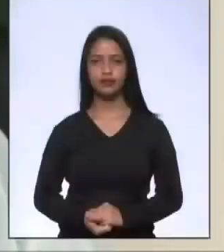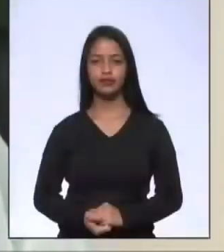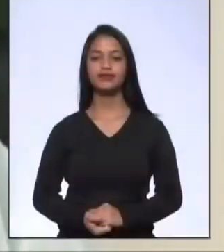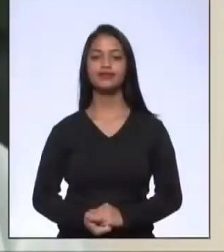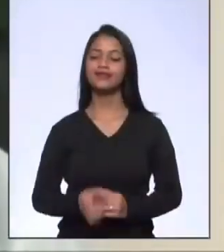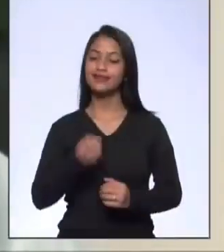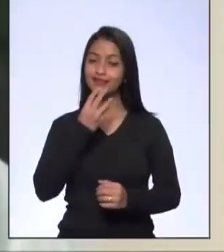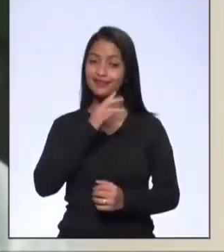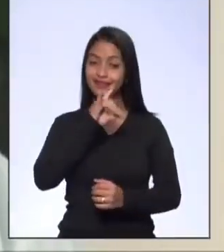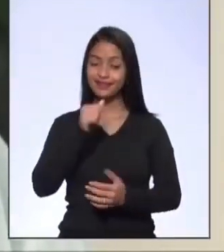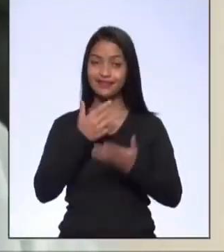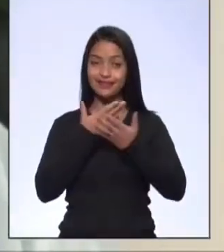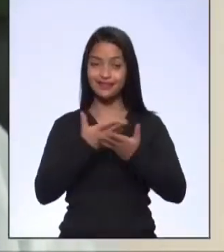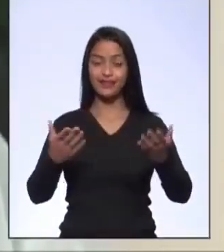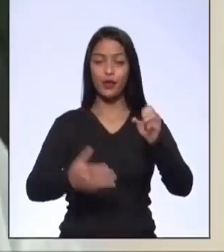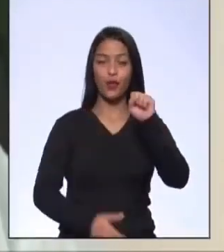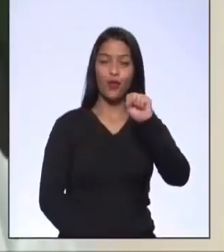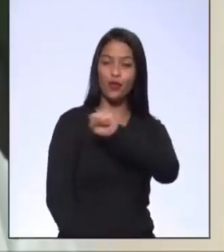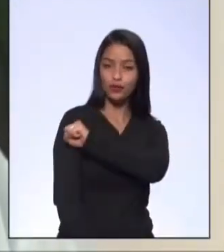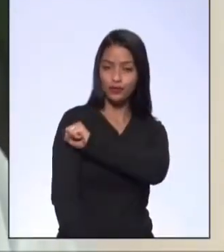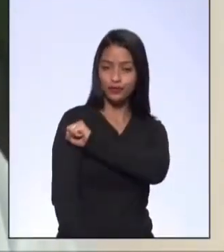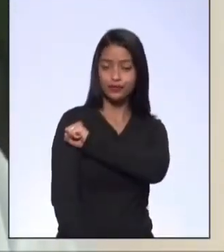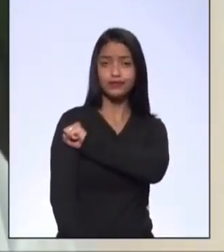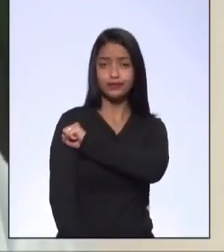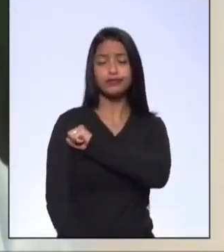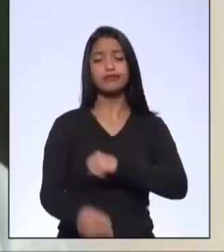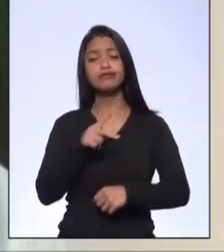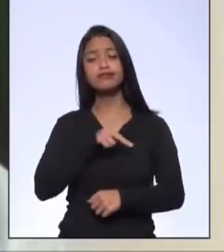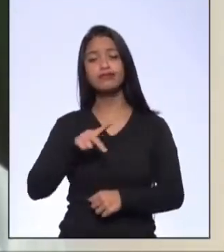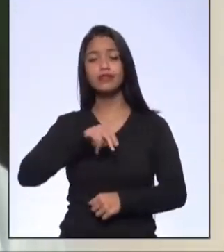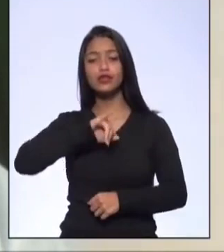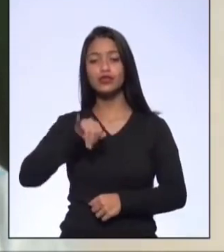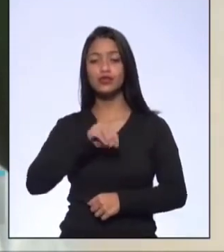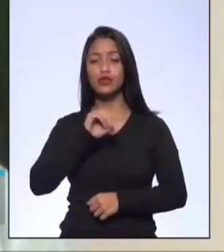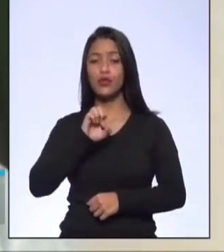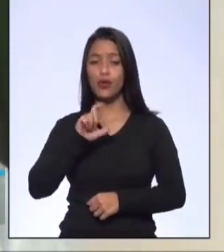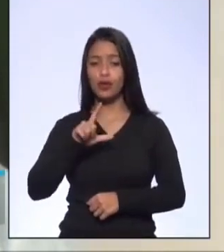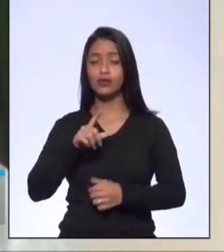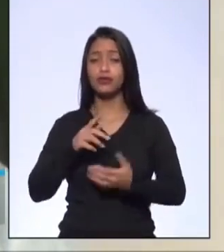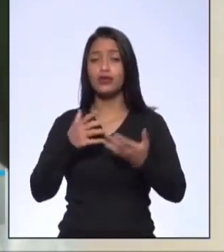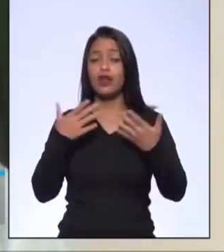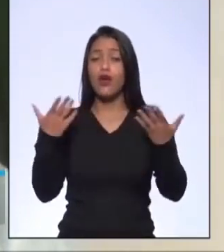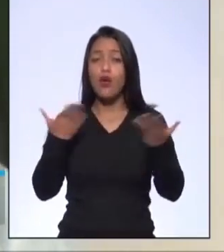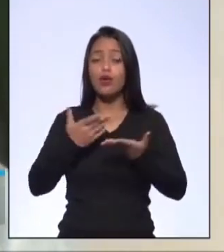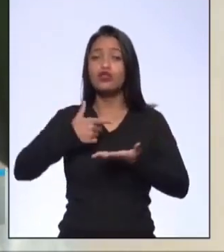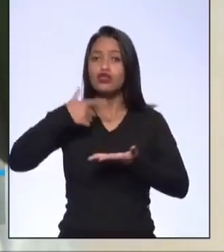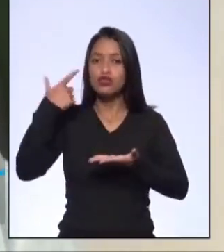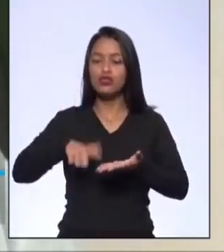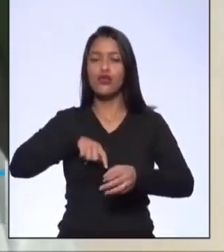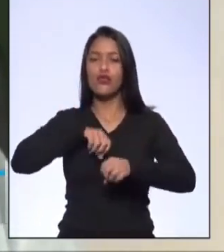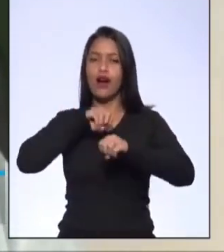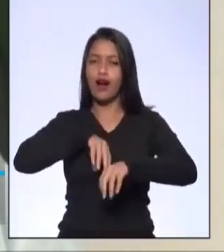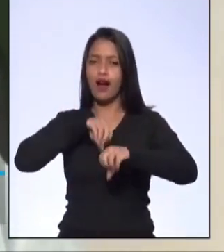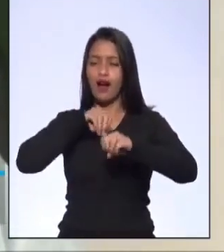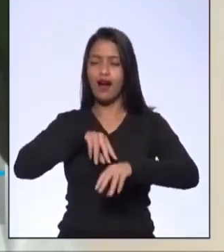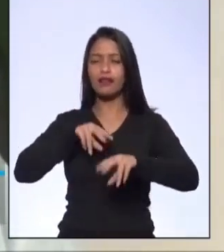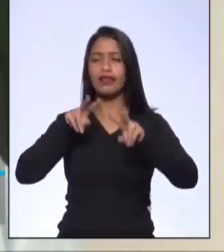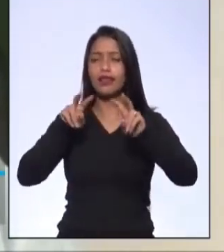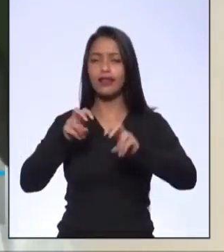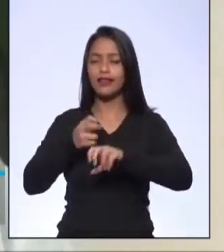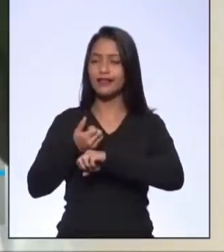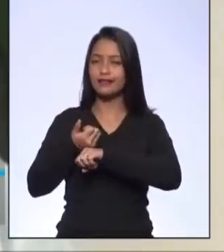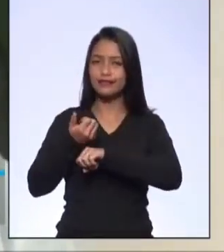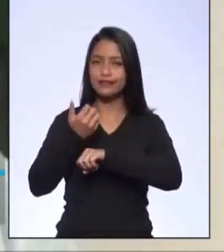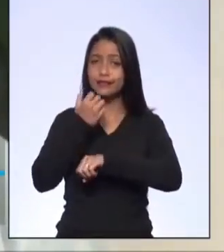Bom dia, oitavo ano. Sou o professor Edjoel. Estamos aqui para mais uma aula de ciências. Hoje a gente